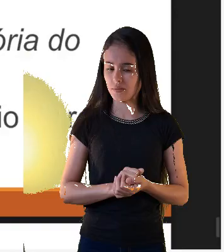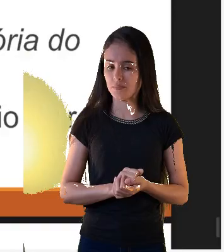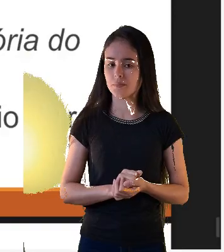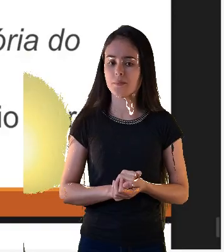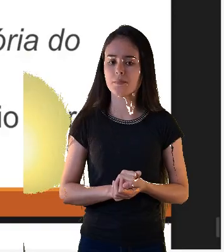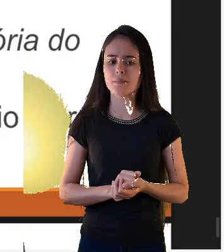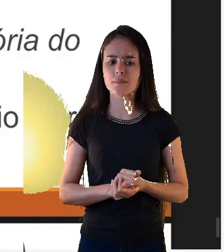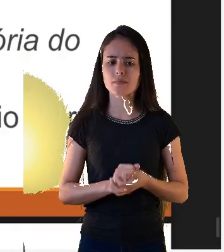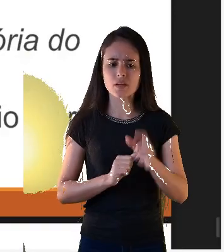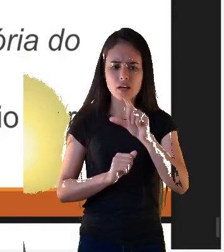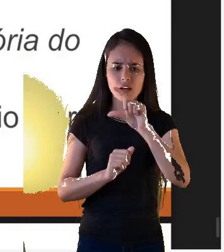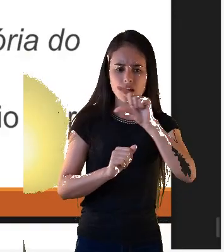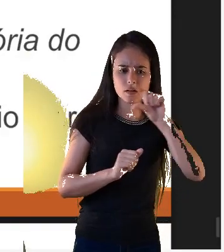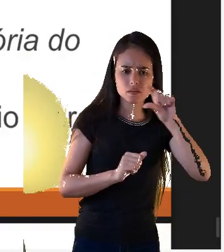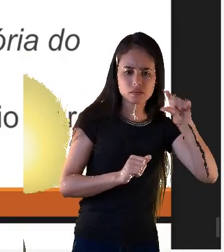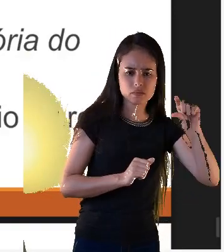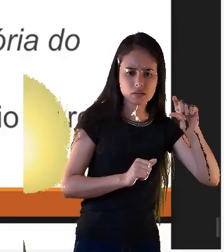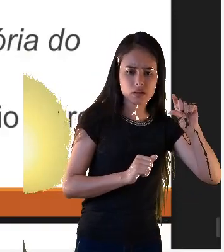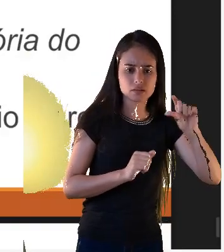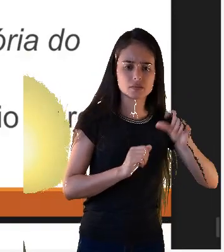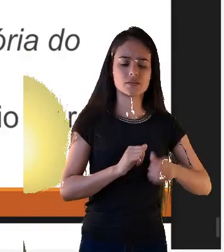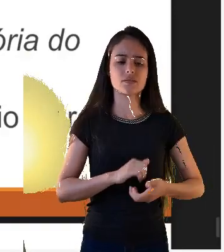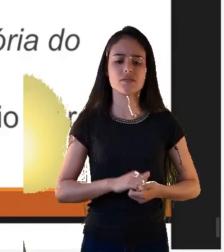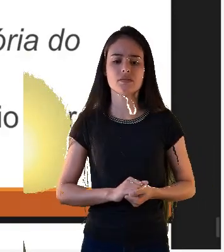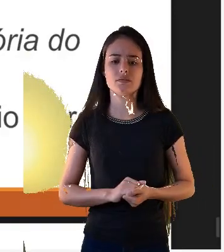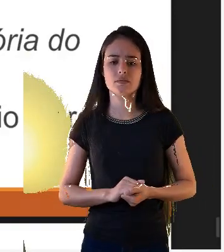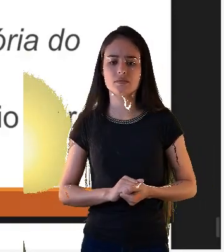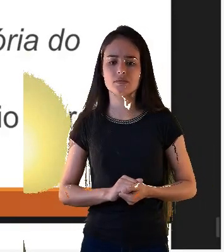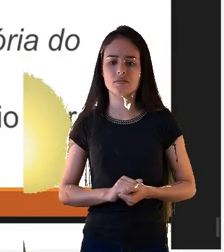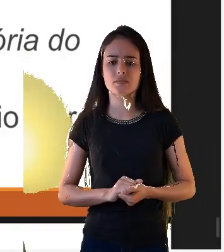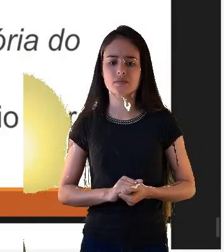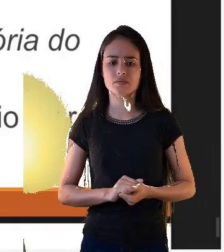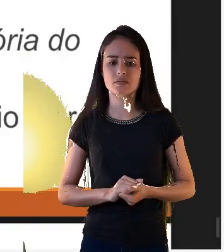é uma epígrafe do livro e que